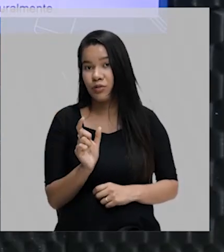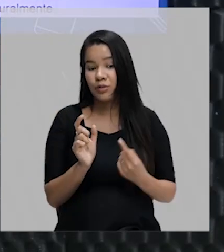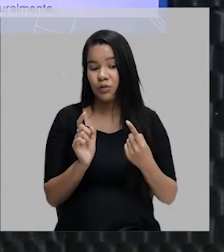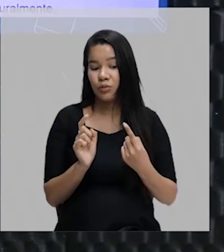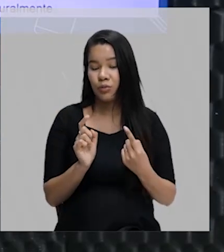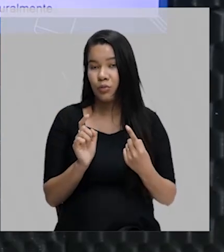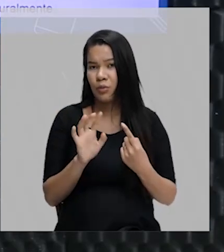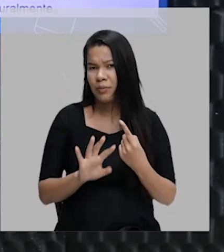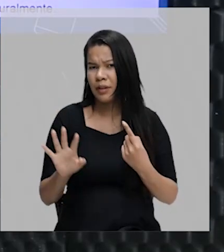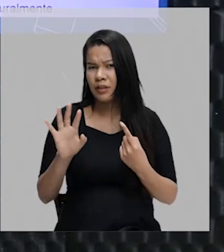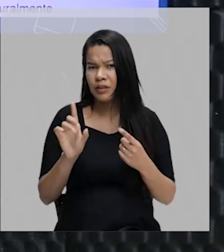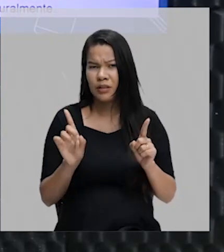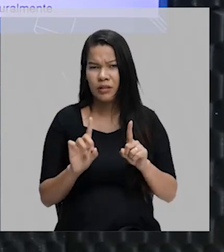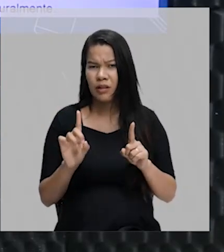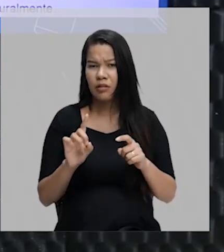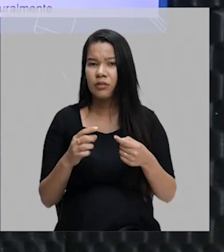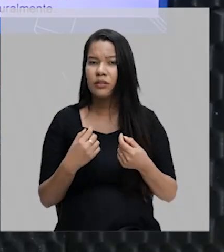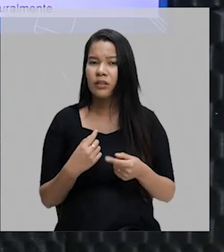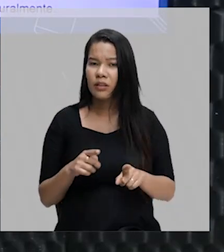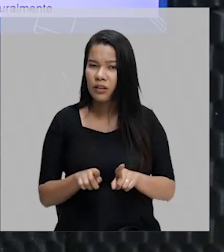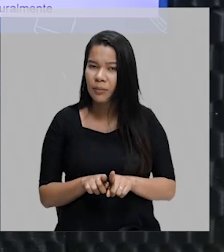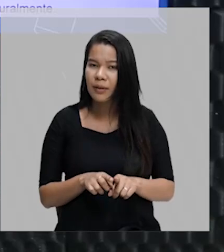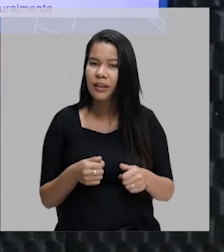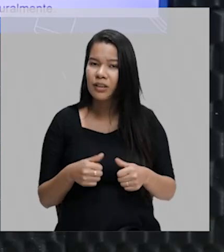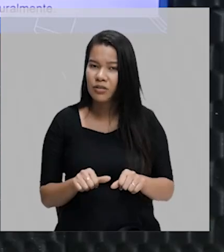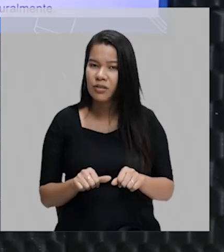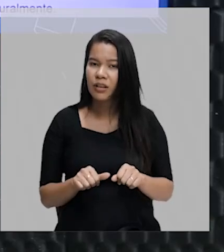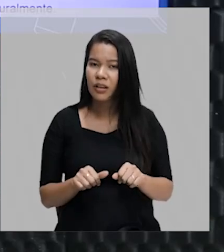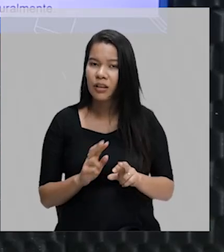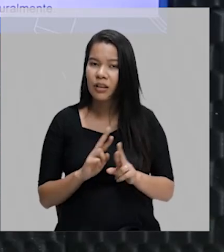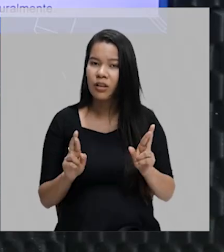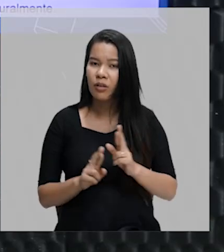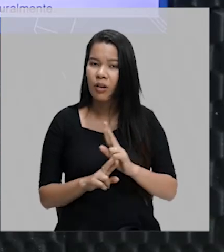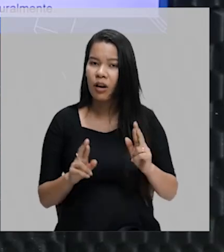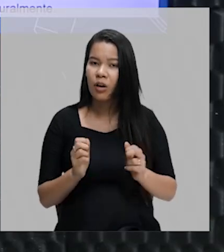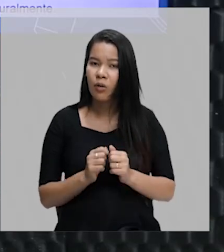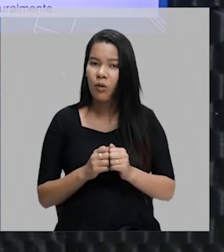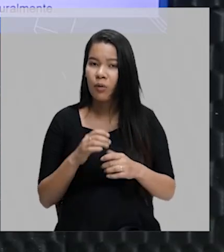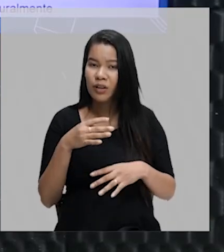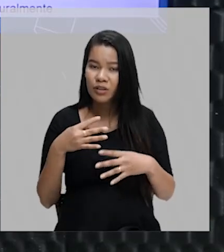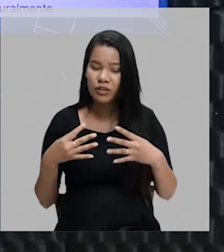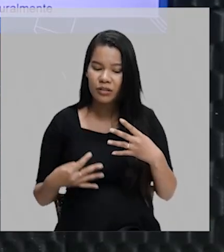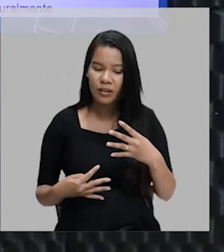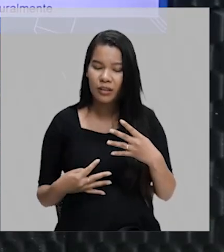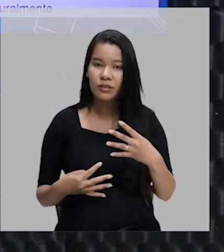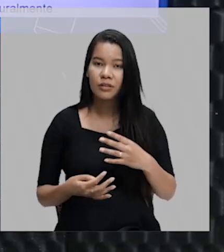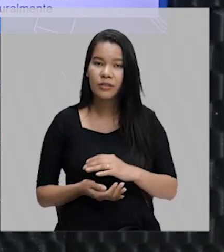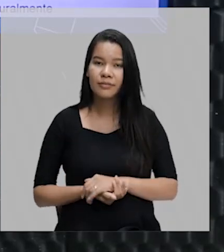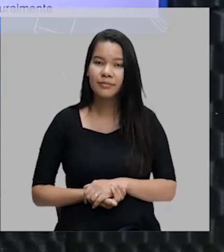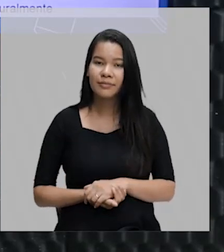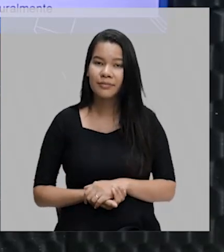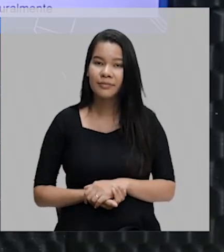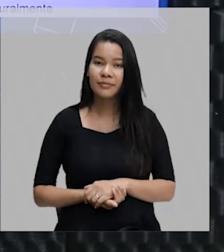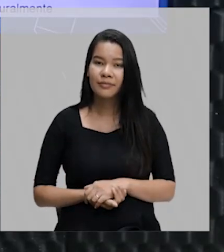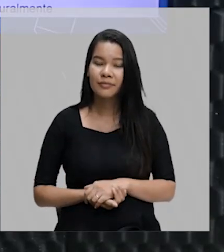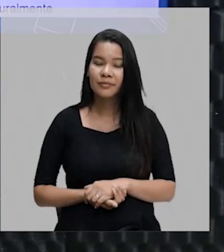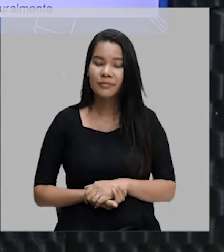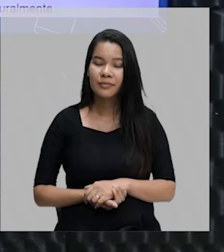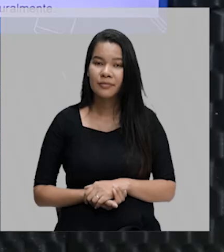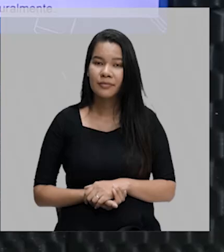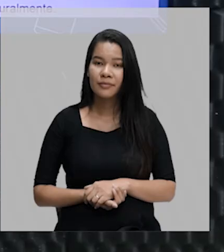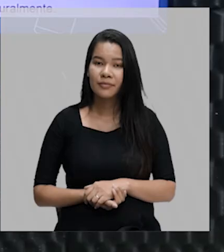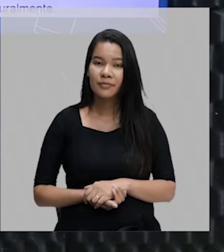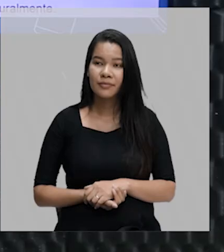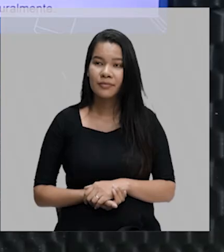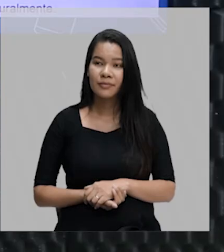do ambiente. Não, depende também da predisponibilidade que esse porco tem de engordar, de crescer.